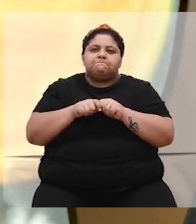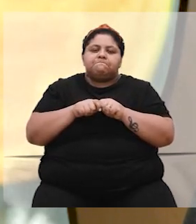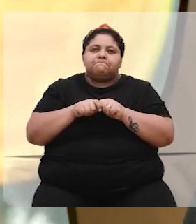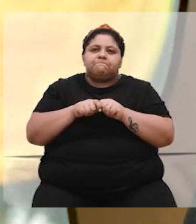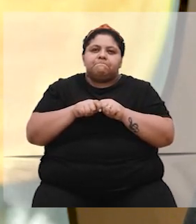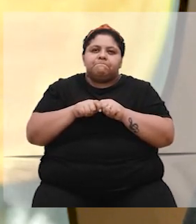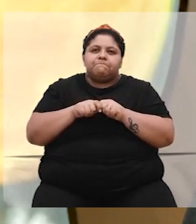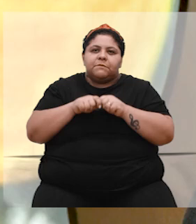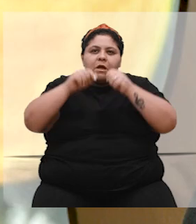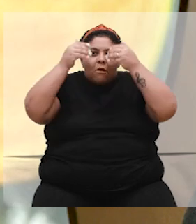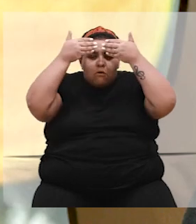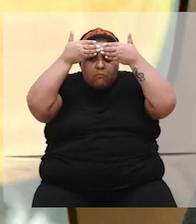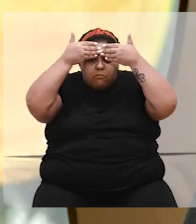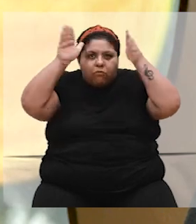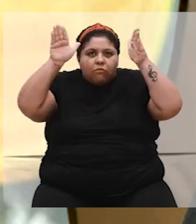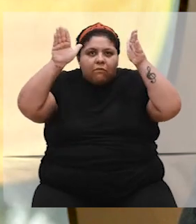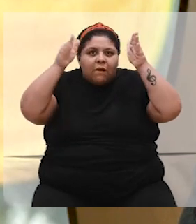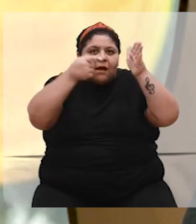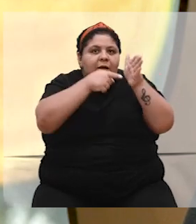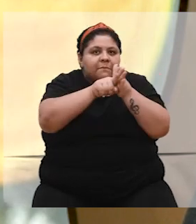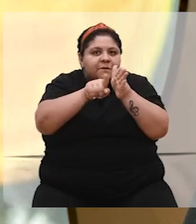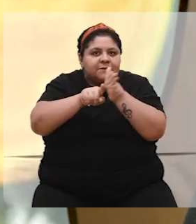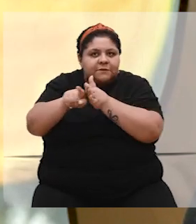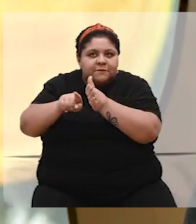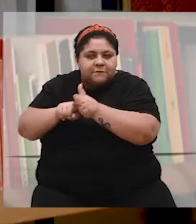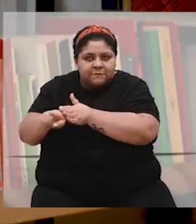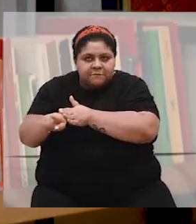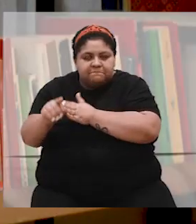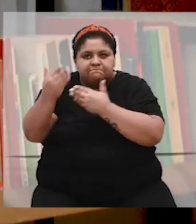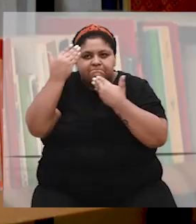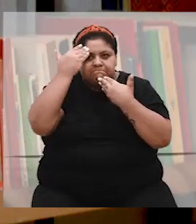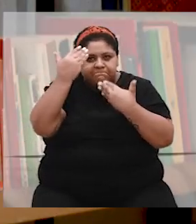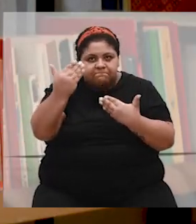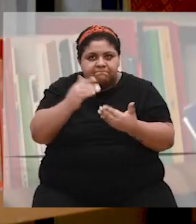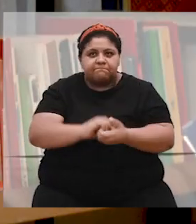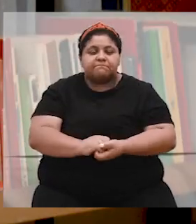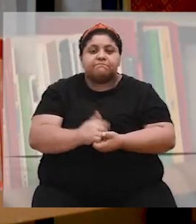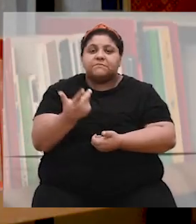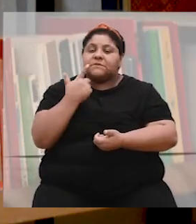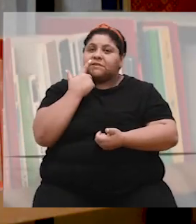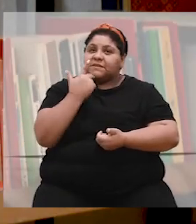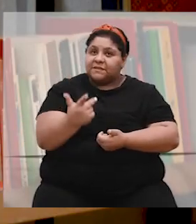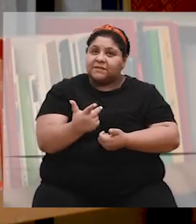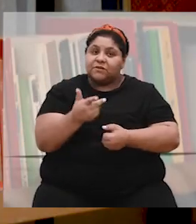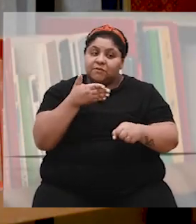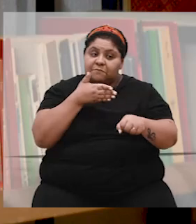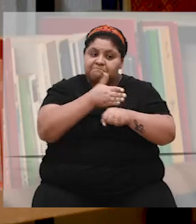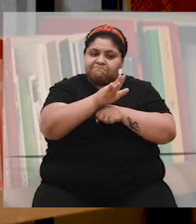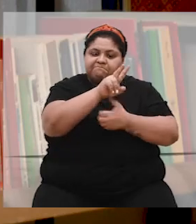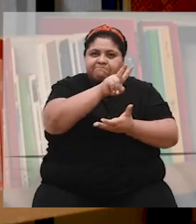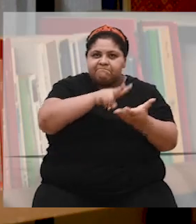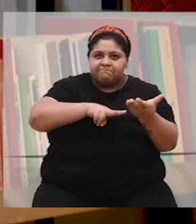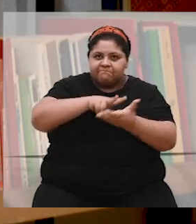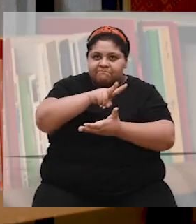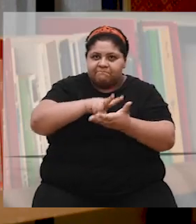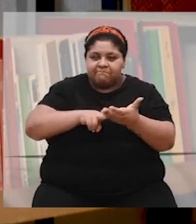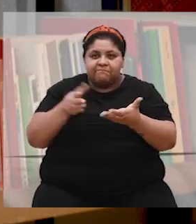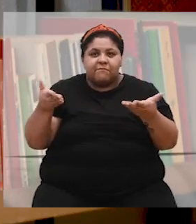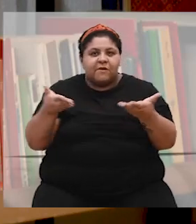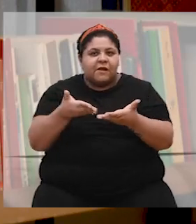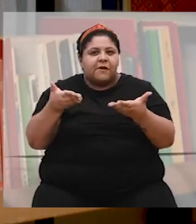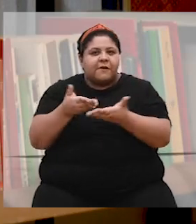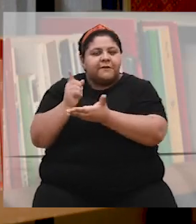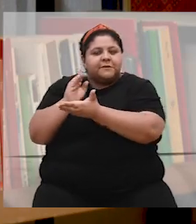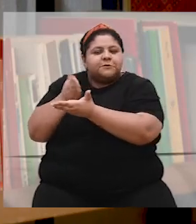abrir o eixo da pesquisa. Muito obrigada, gente. Falando sobre acesso à leitura, e